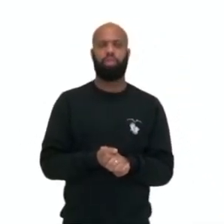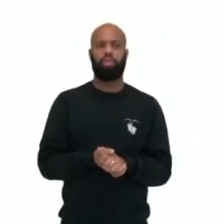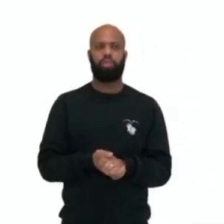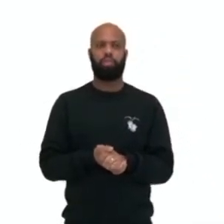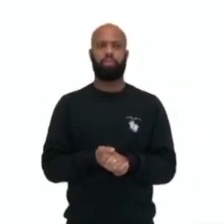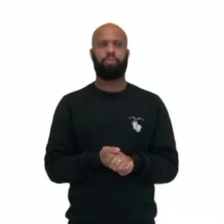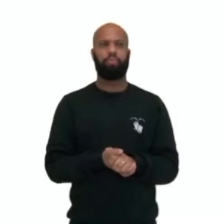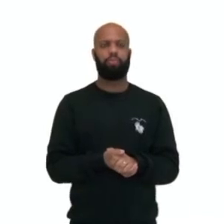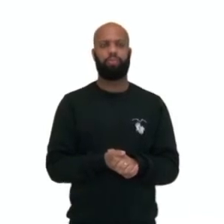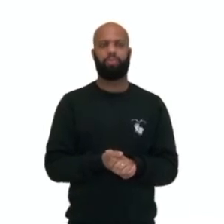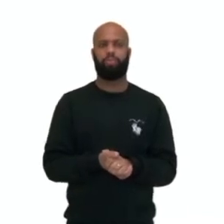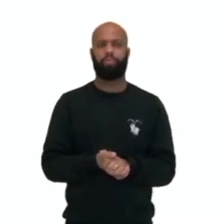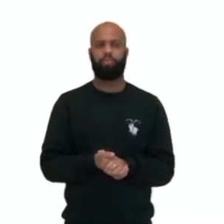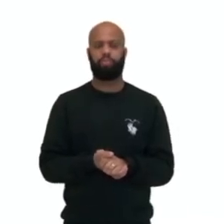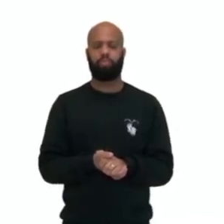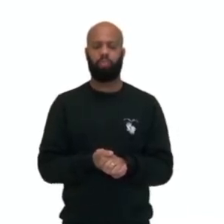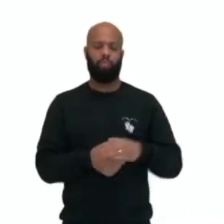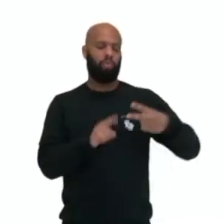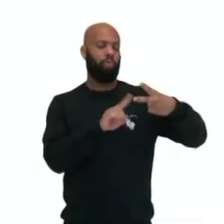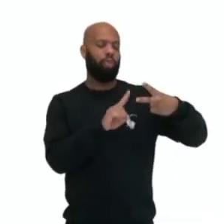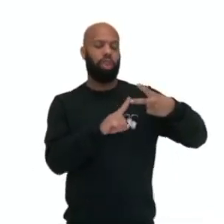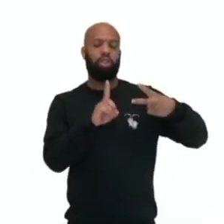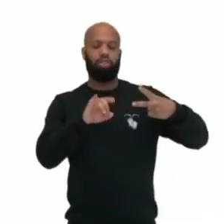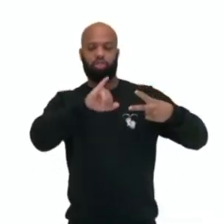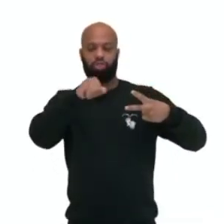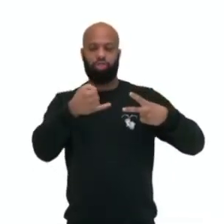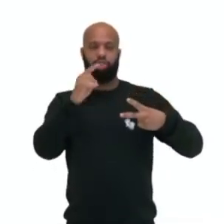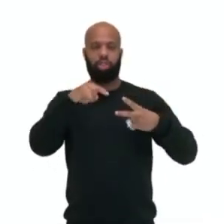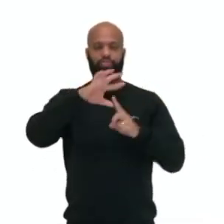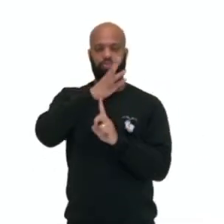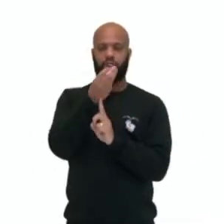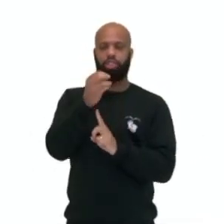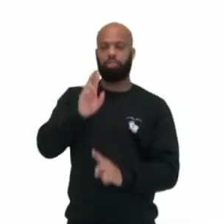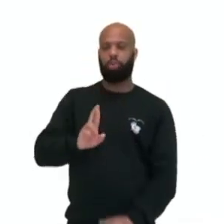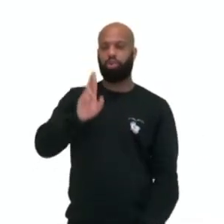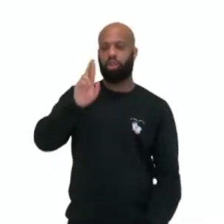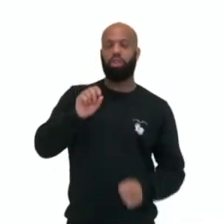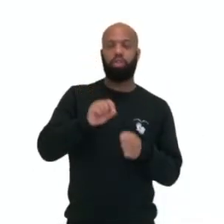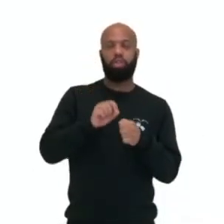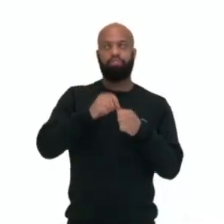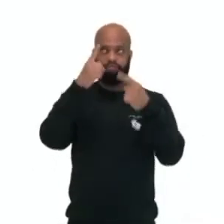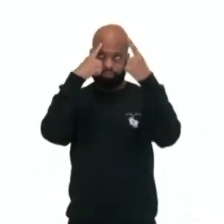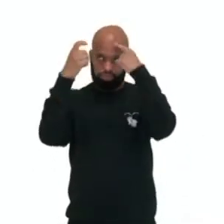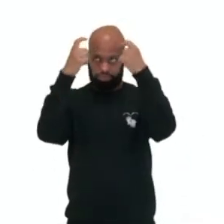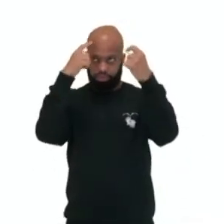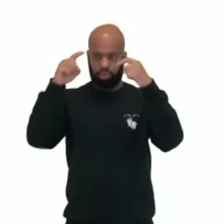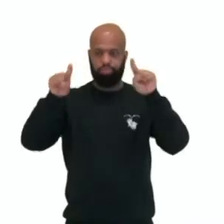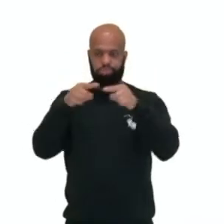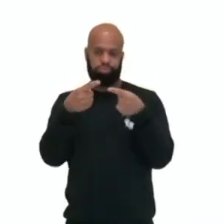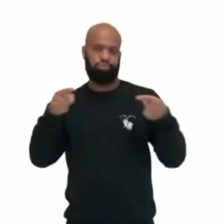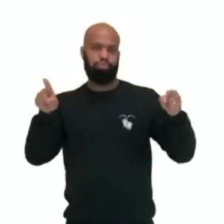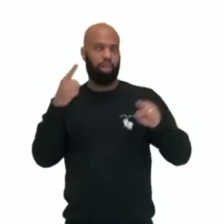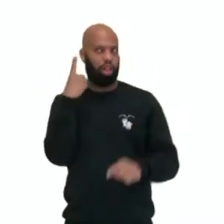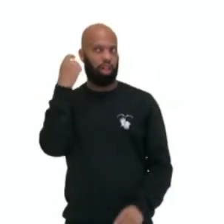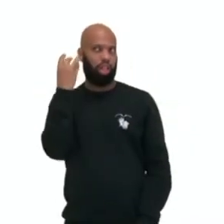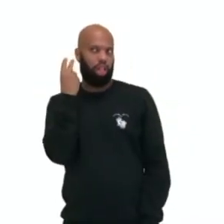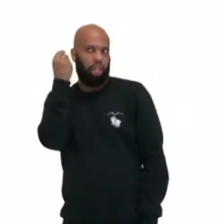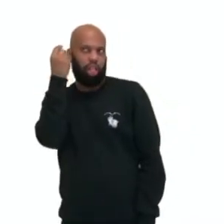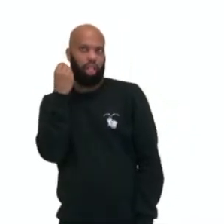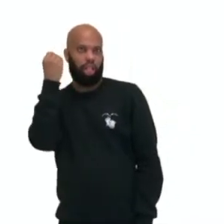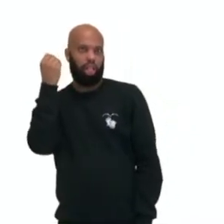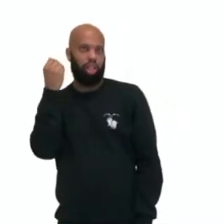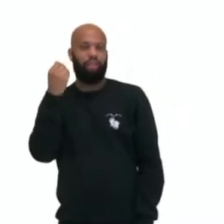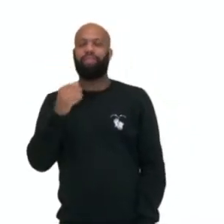rimas. O DJ é o artista responsável por criar as bases musicais. Ele não